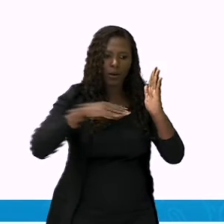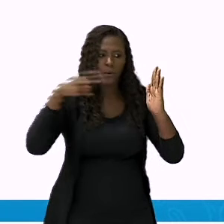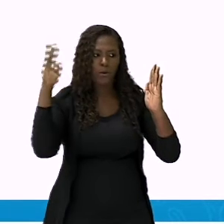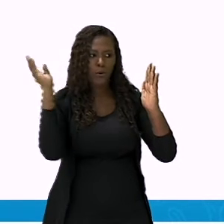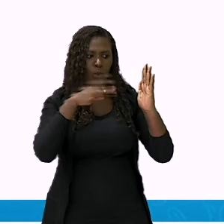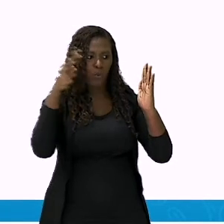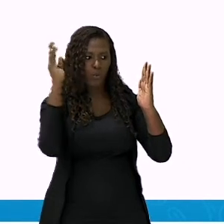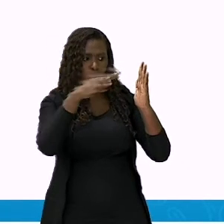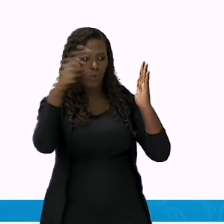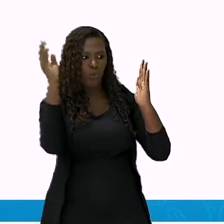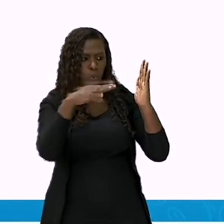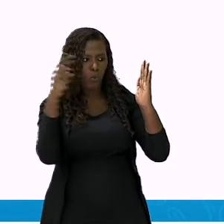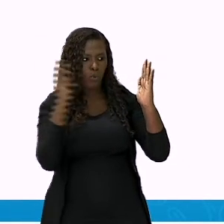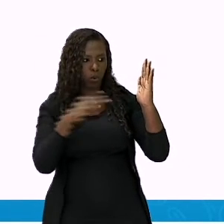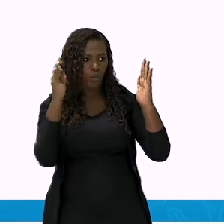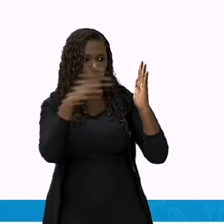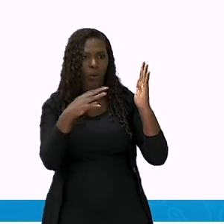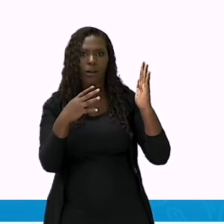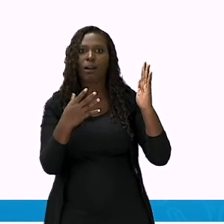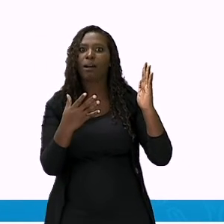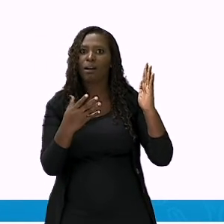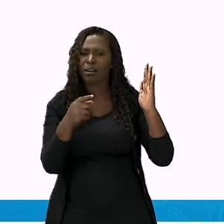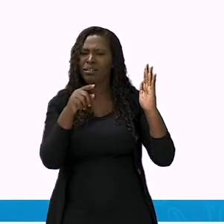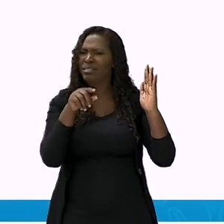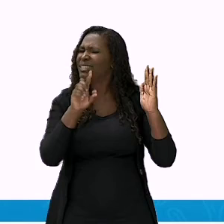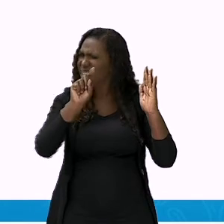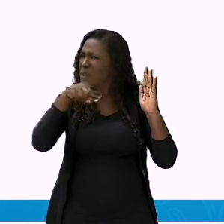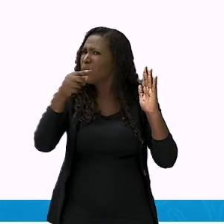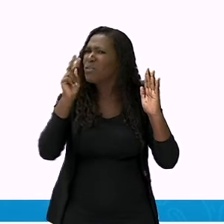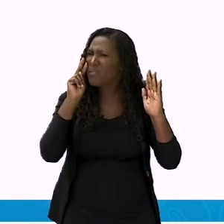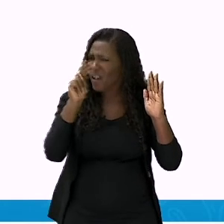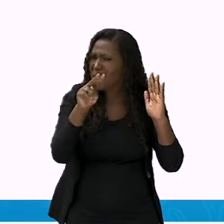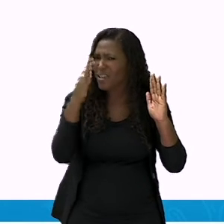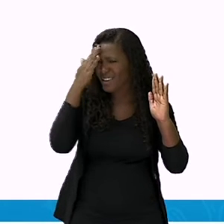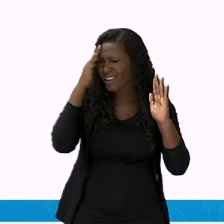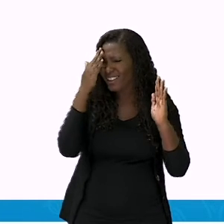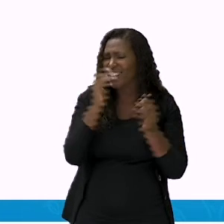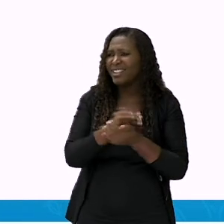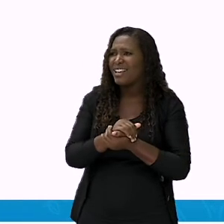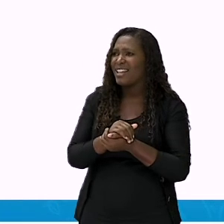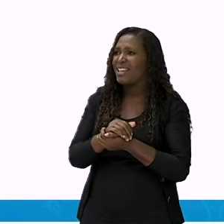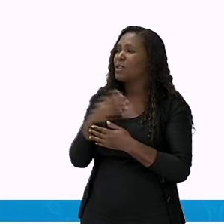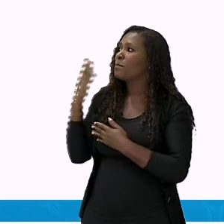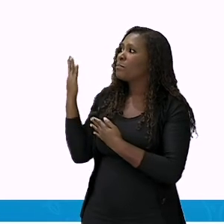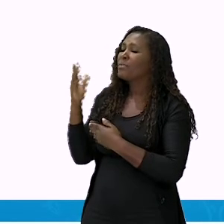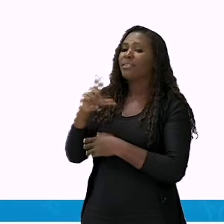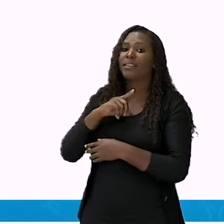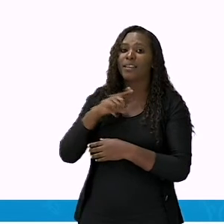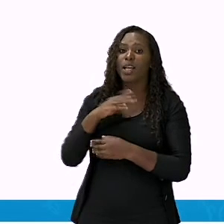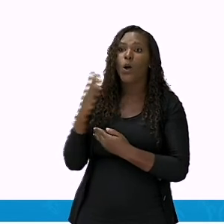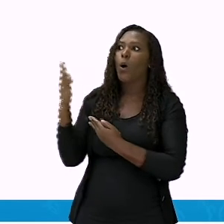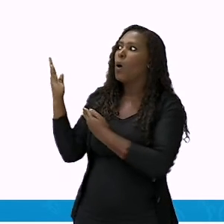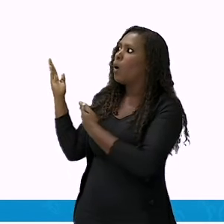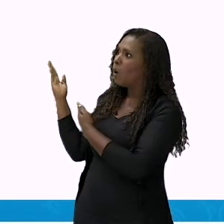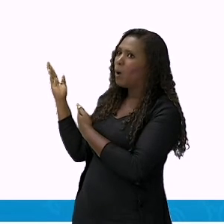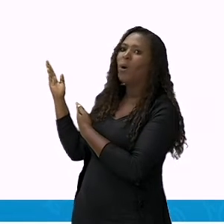entender. É feita com rápidos respingos sobre a tela.